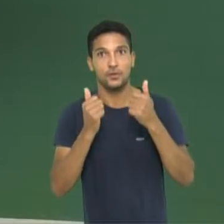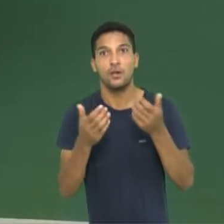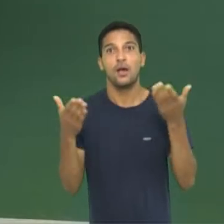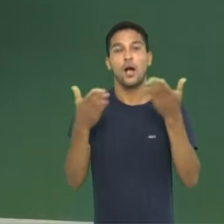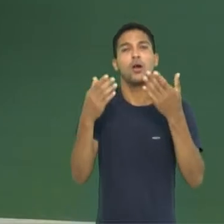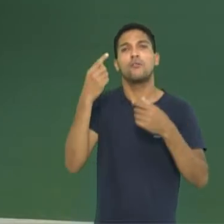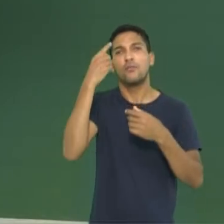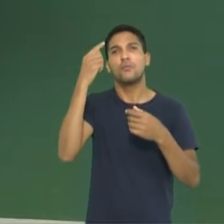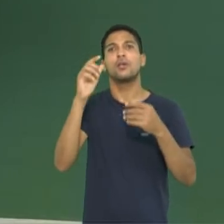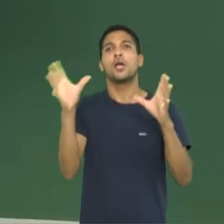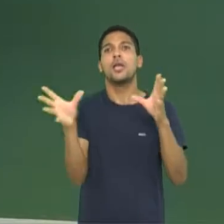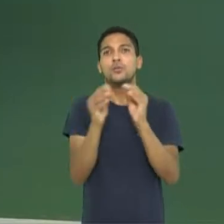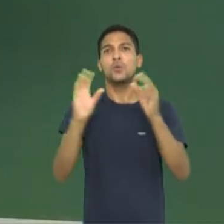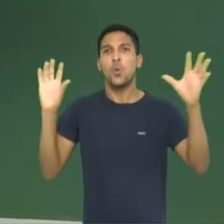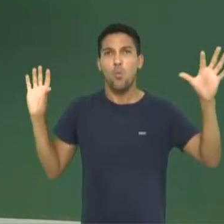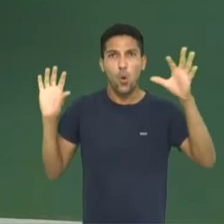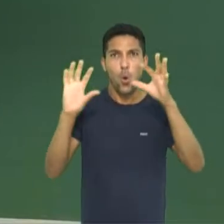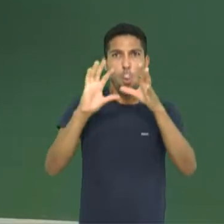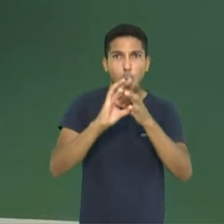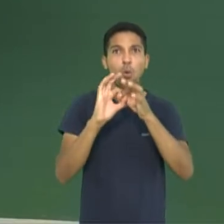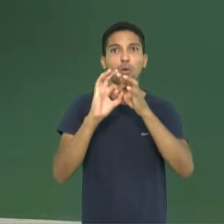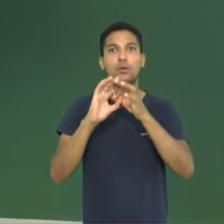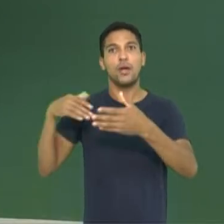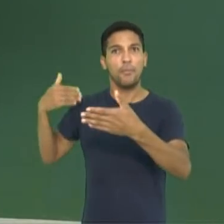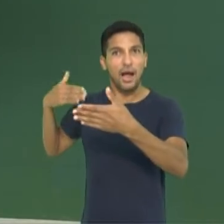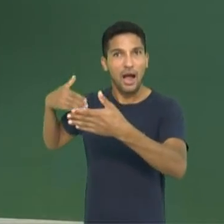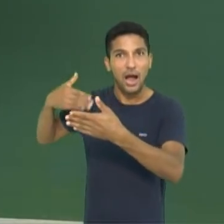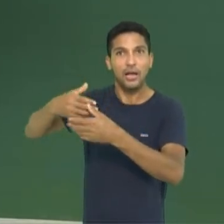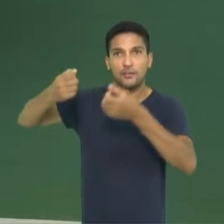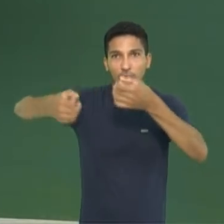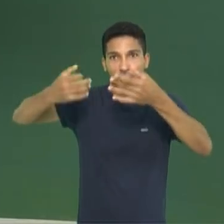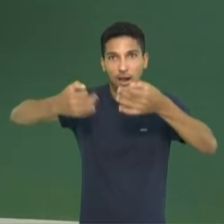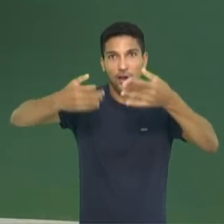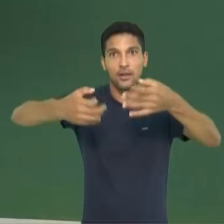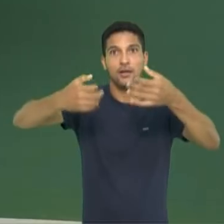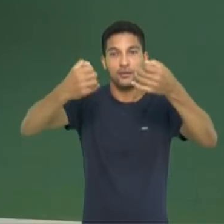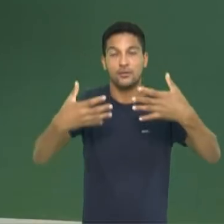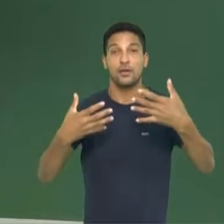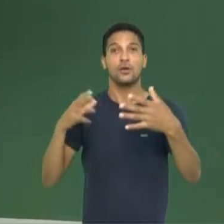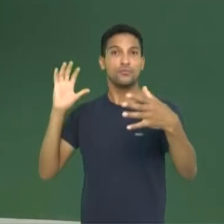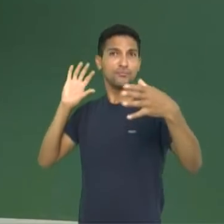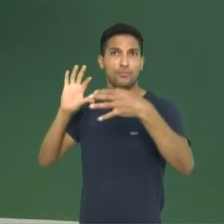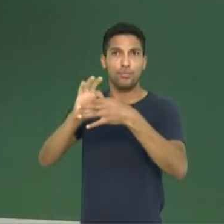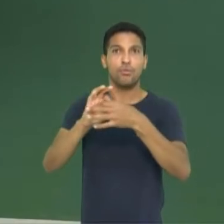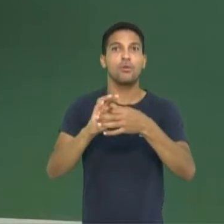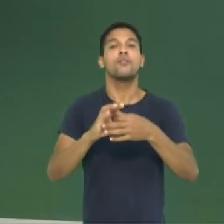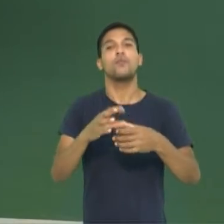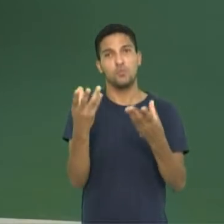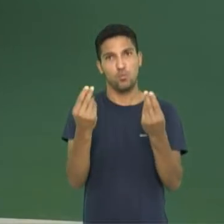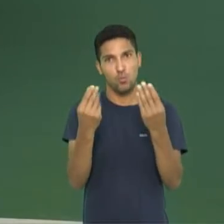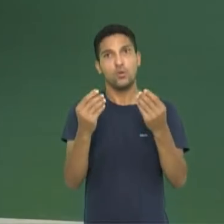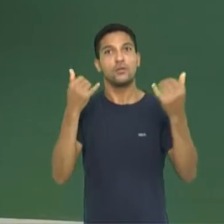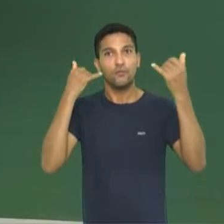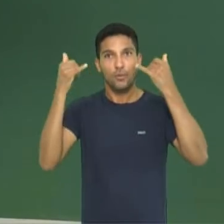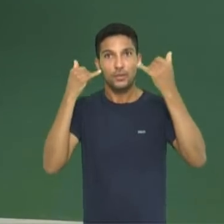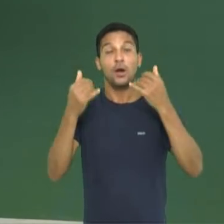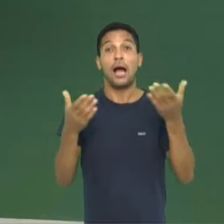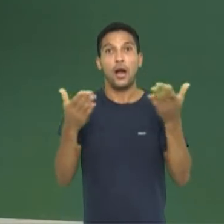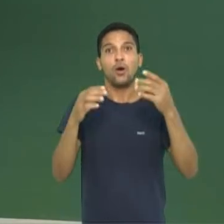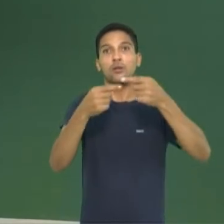precisou aprender a lutar para sobreviver, né? Ele precisava se defender, ele precisava garantir a